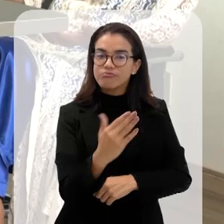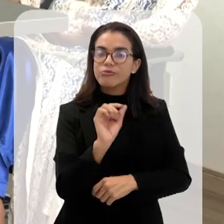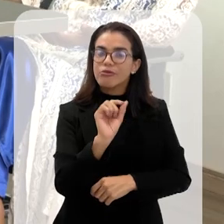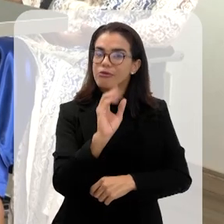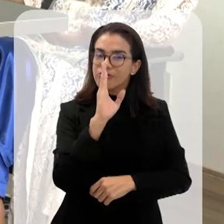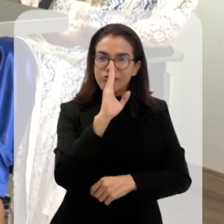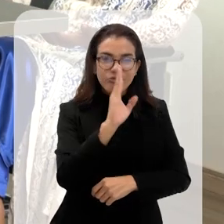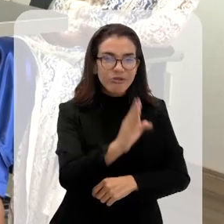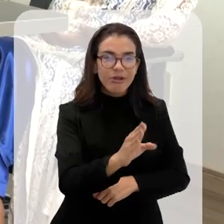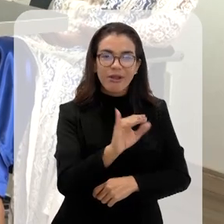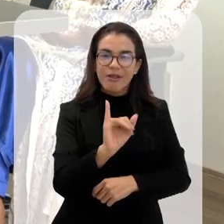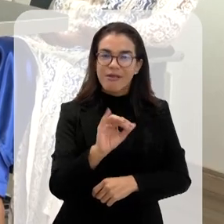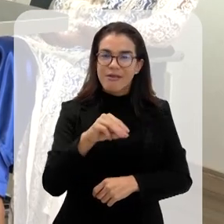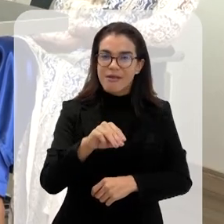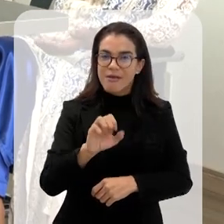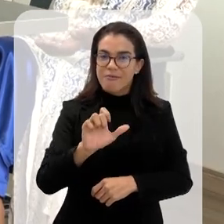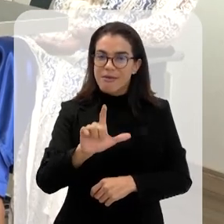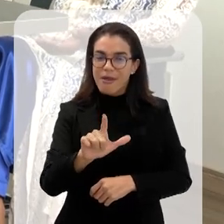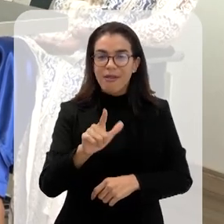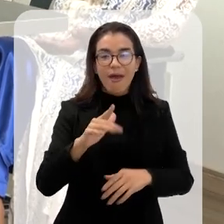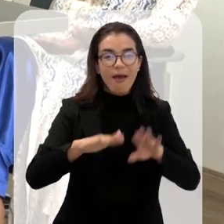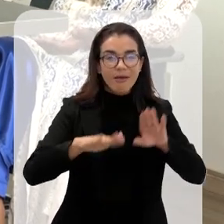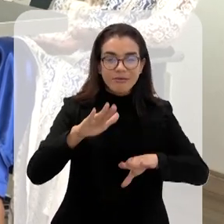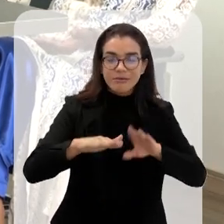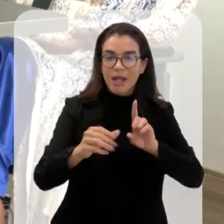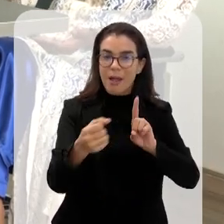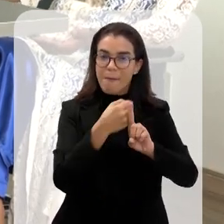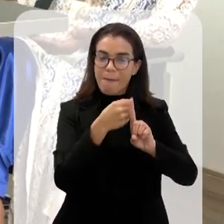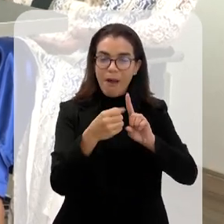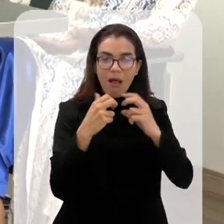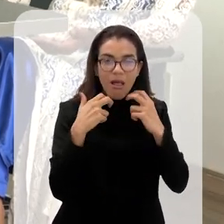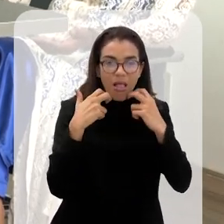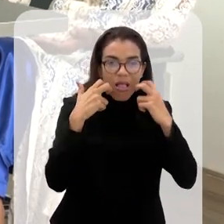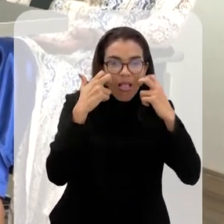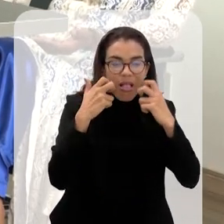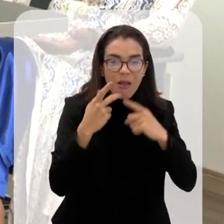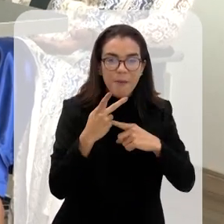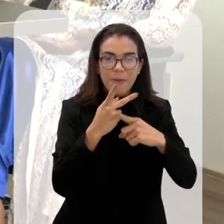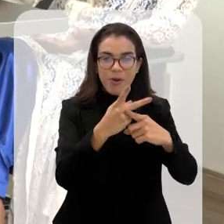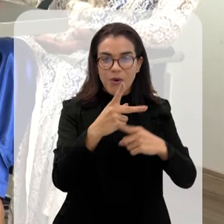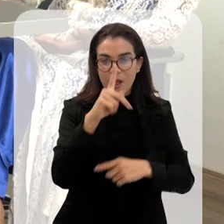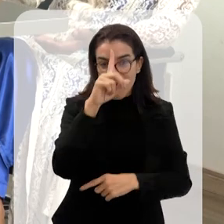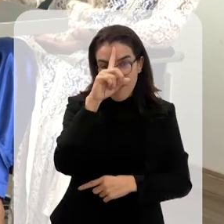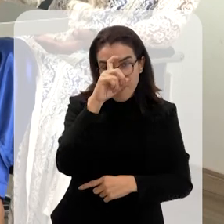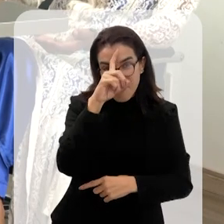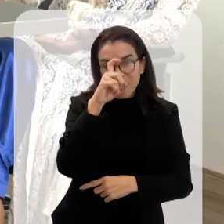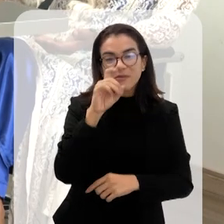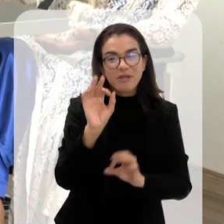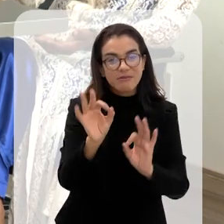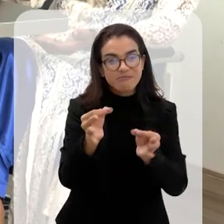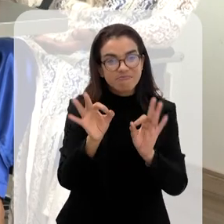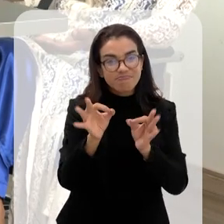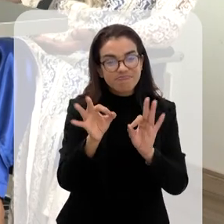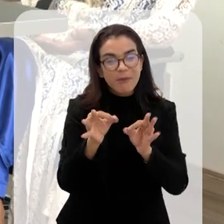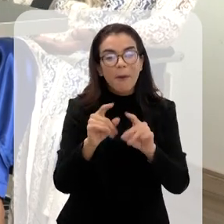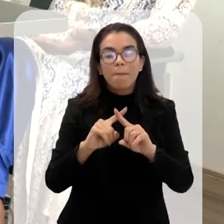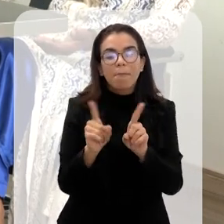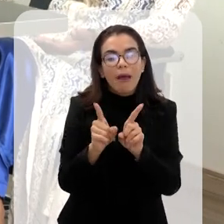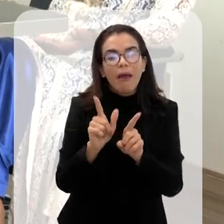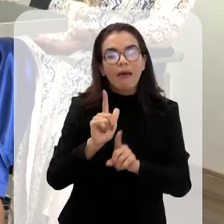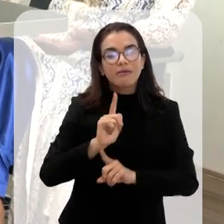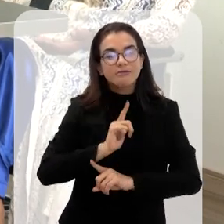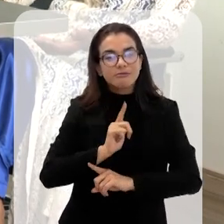ela vai poder solicitar o encaminhamento direto para o IML. Porque às vezes ela é agredida, ela tem vergonha de ir para o hospital. Mas